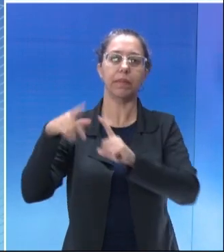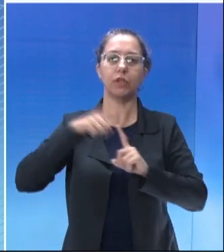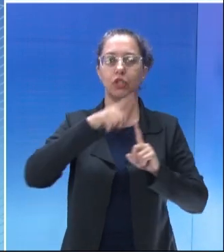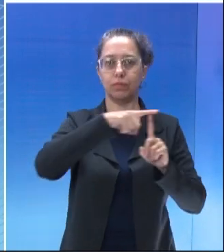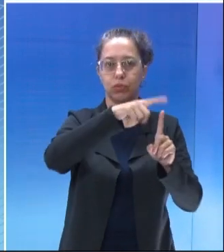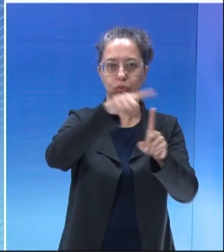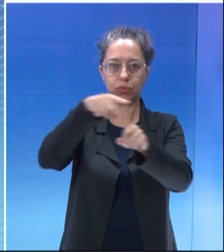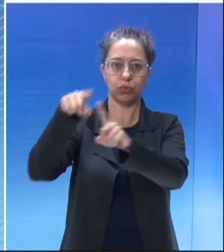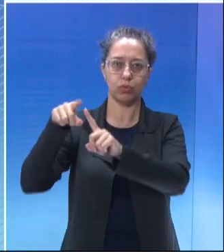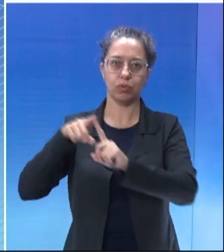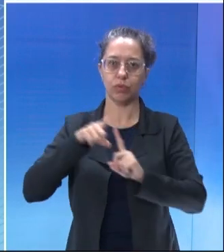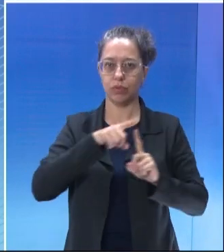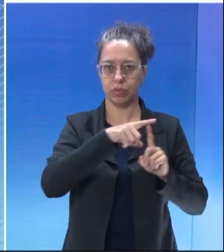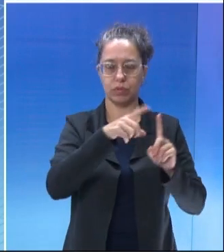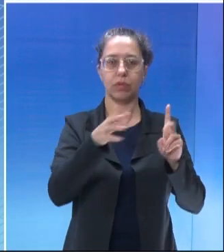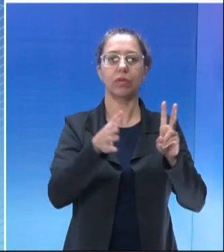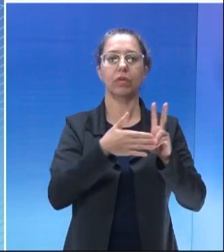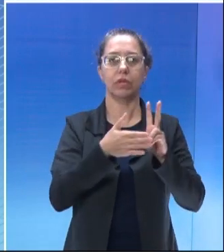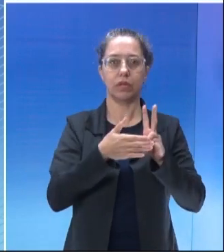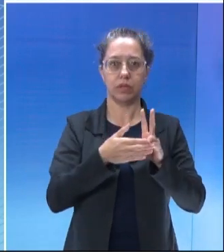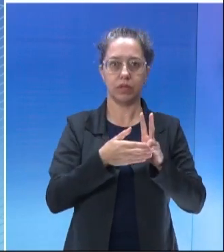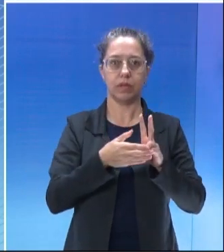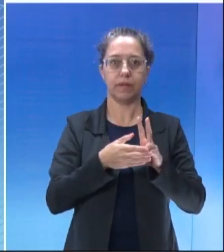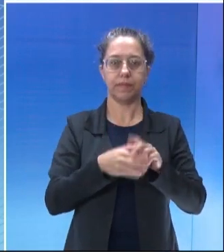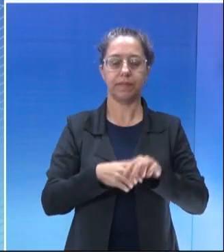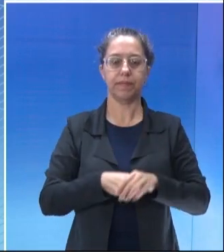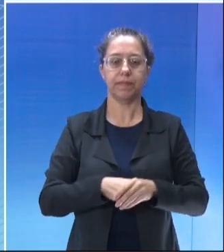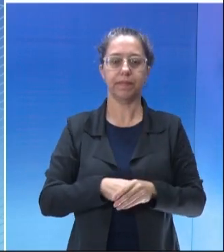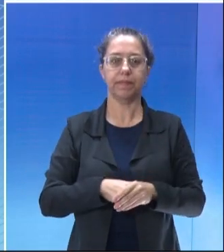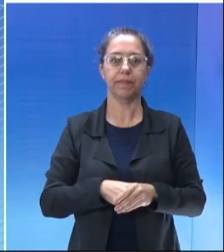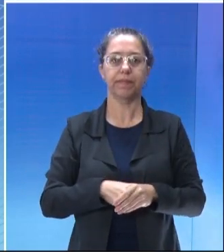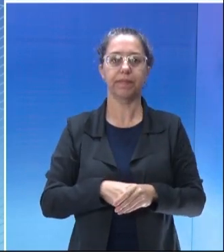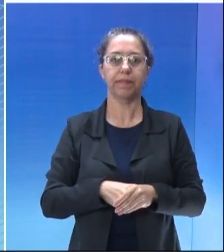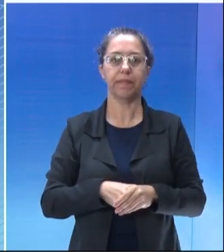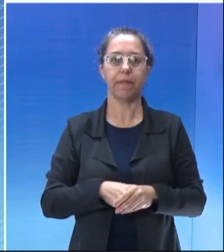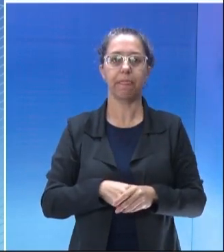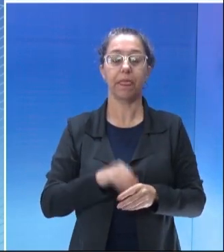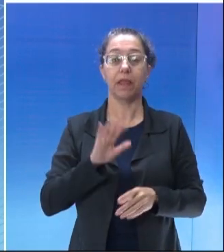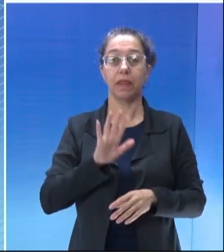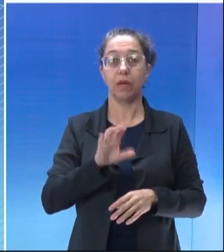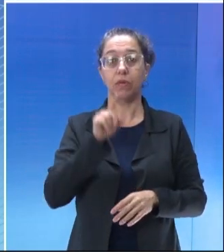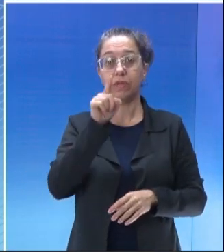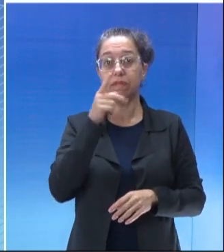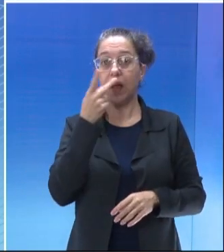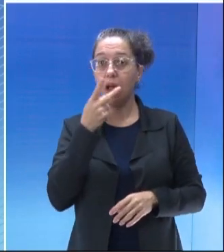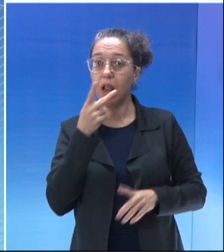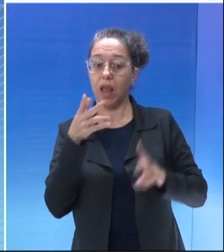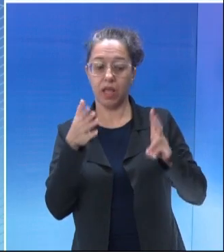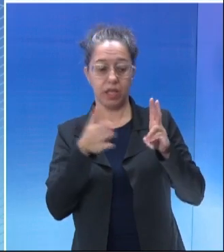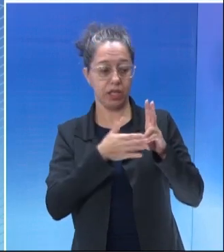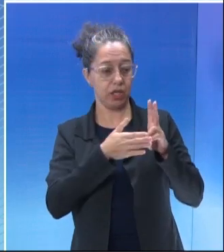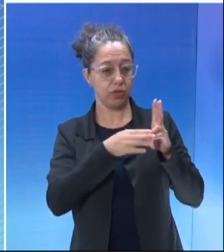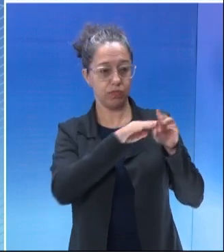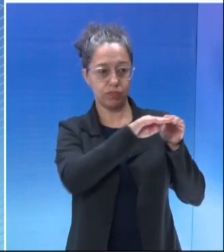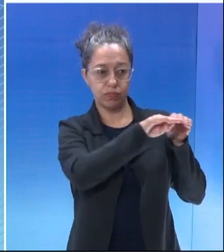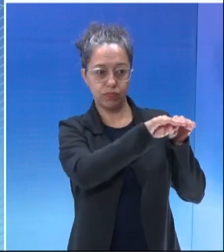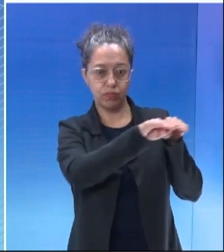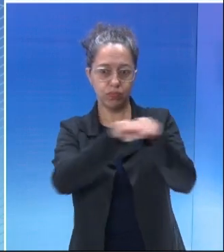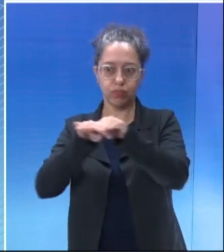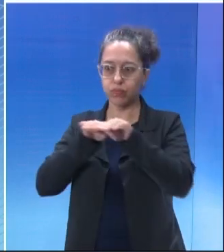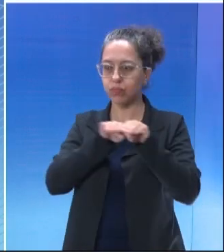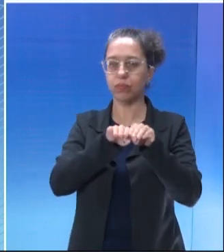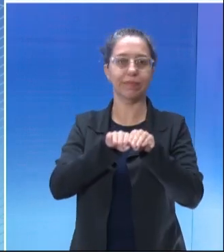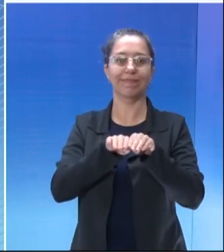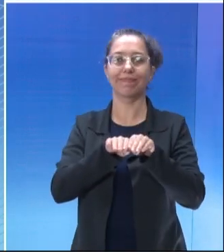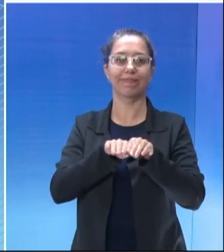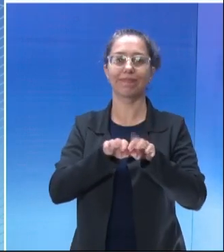conceitos. Etnia, às vezes quando você fala em índios, você pensa que todo índio é igual, mas não